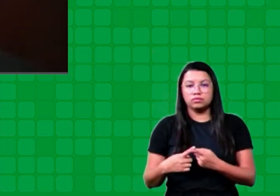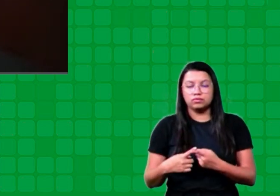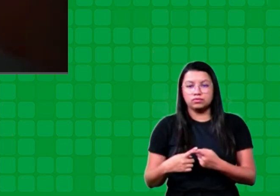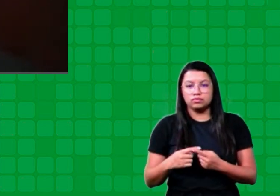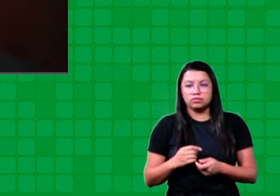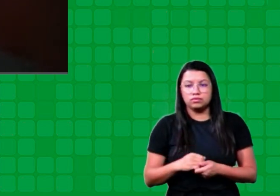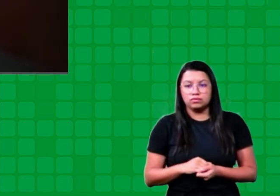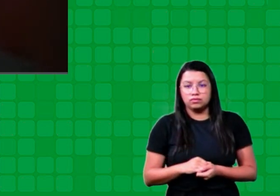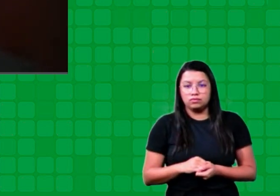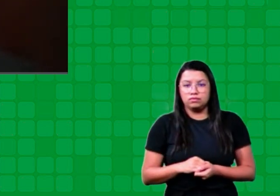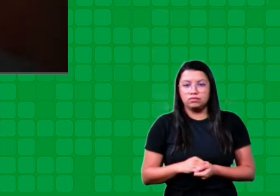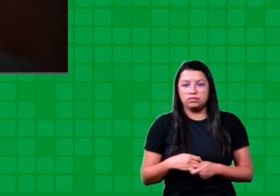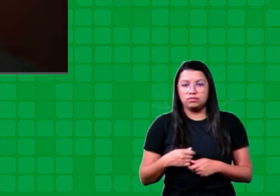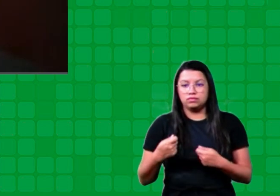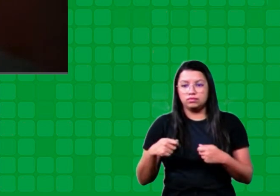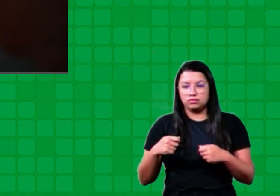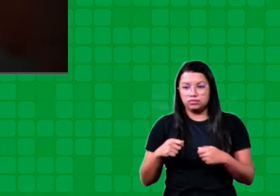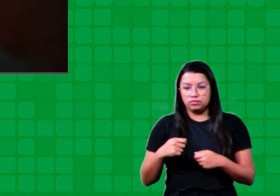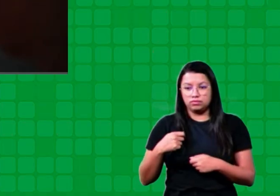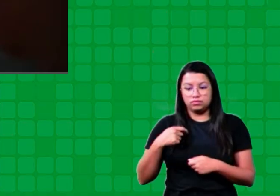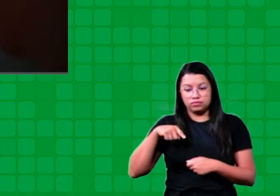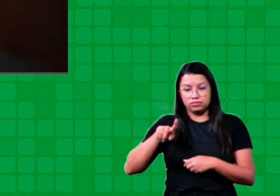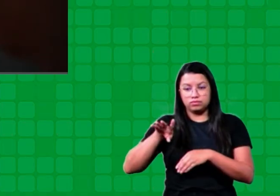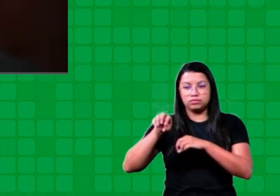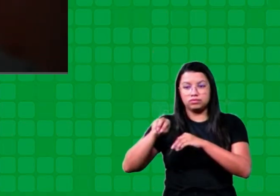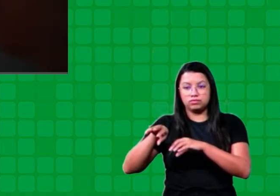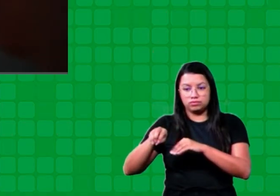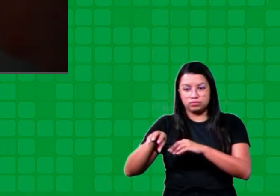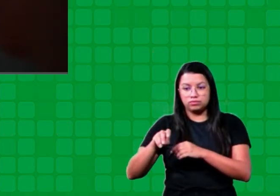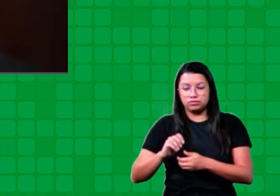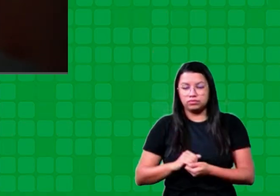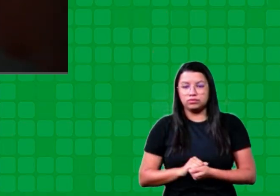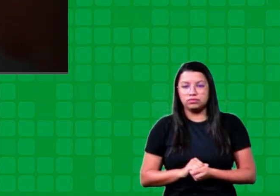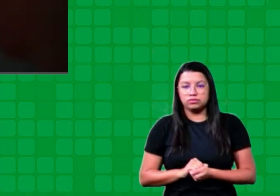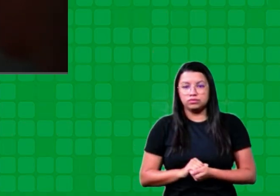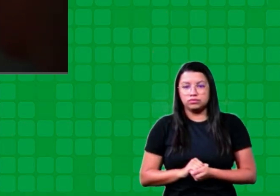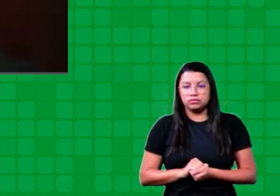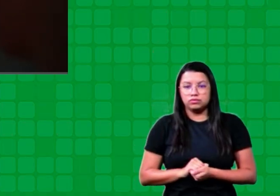com uma previsão de uma aula, né? No caso, ele vai ter que estar